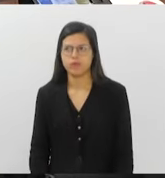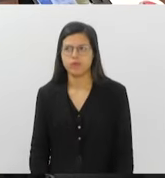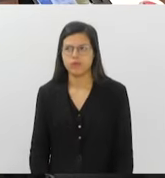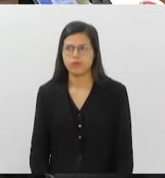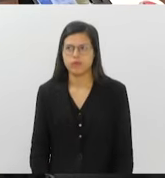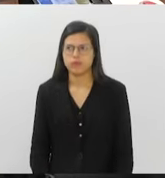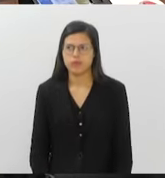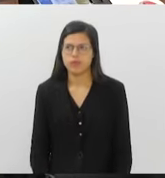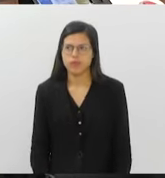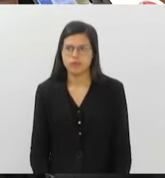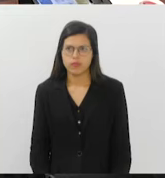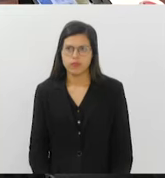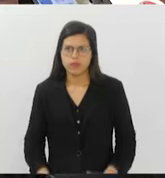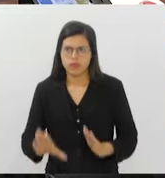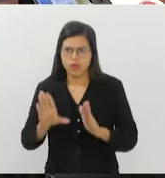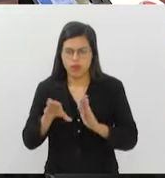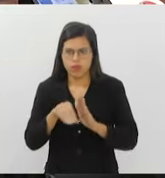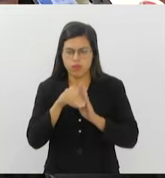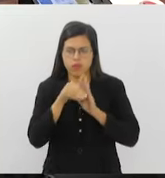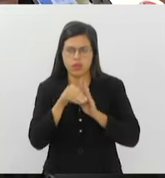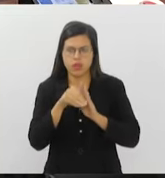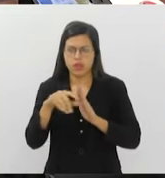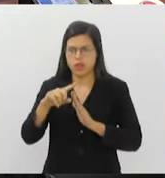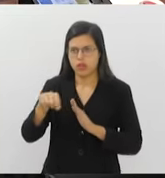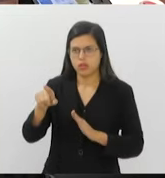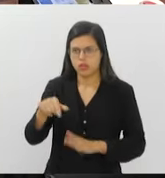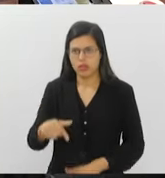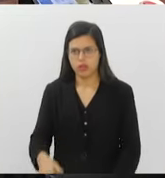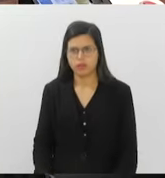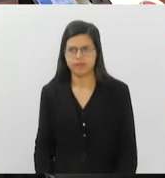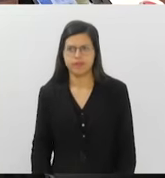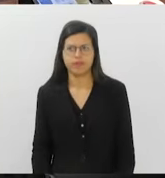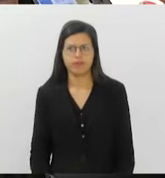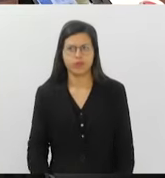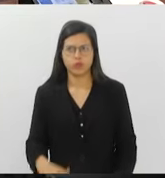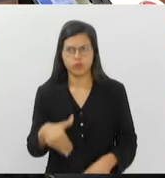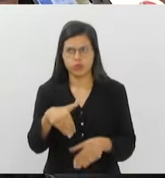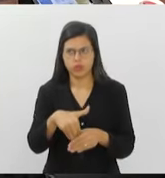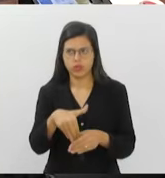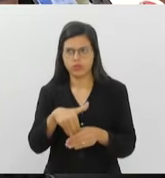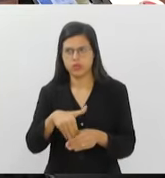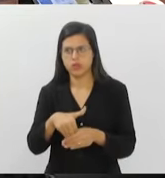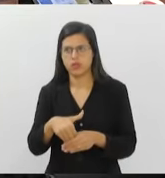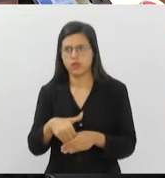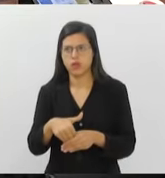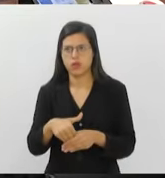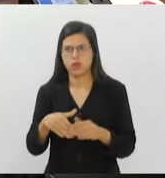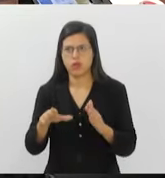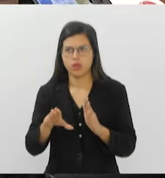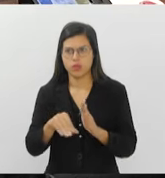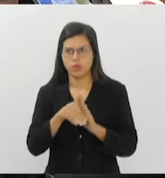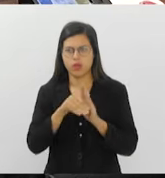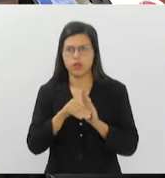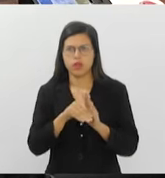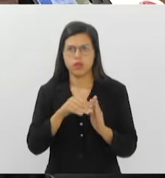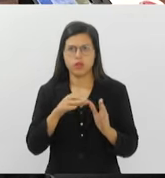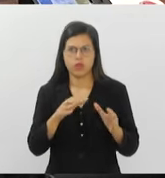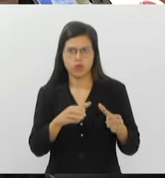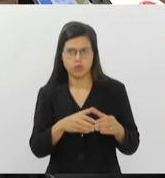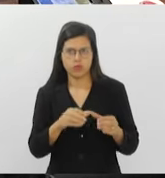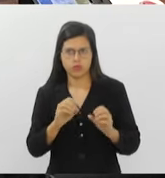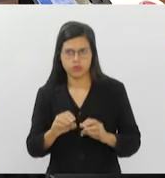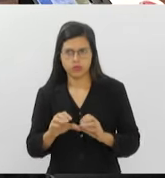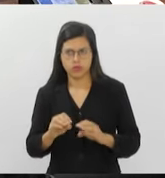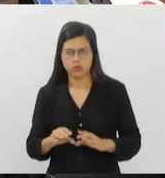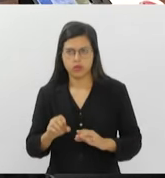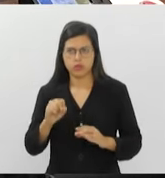Presidente. A emenda foi rejeitada. Em votação, a emenda da Comissão de Educação. Senhores que